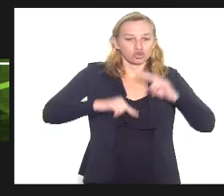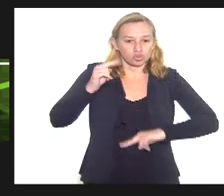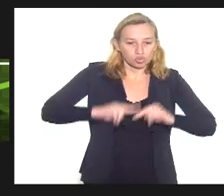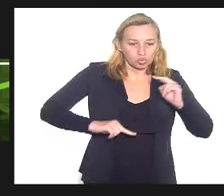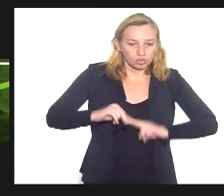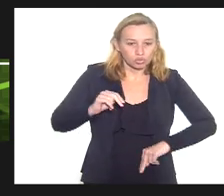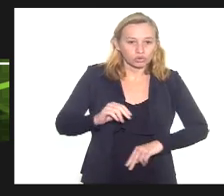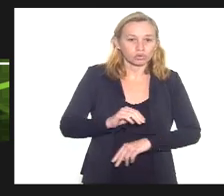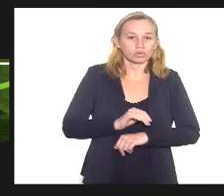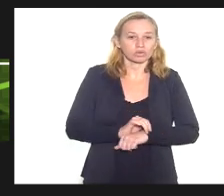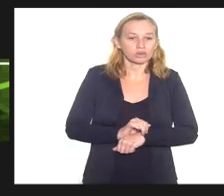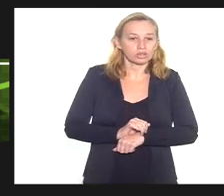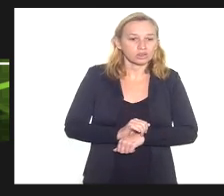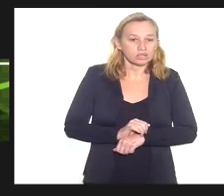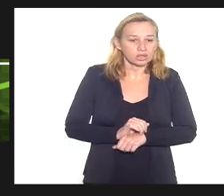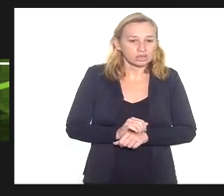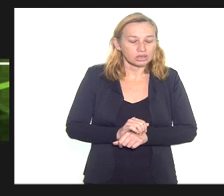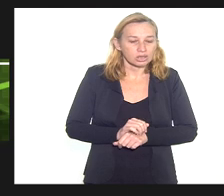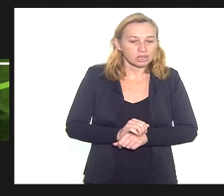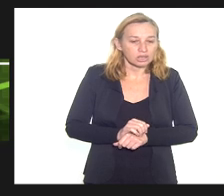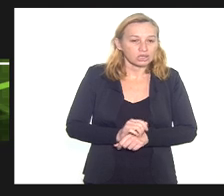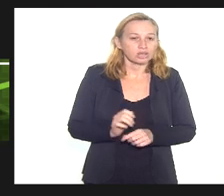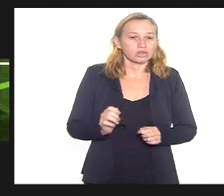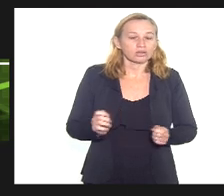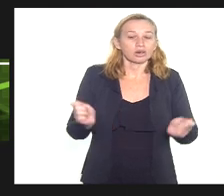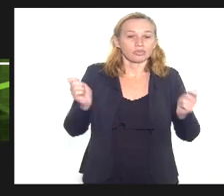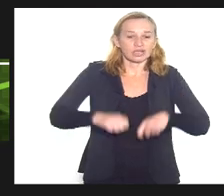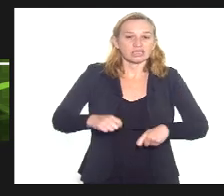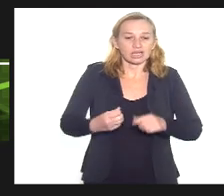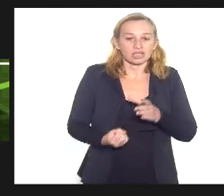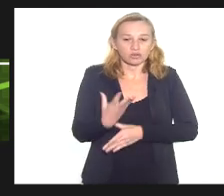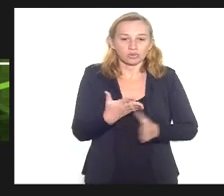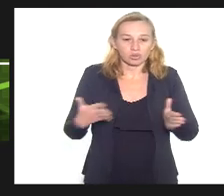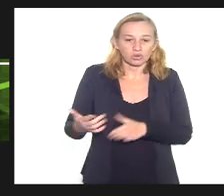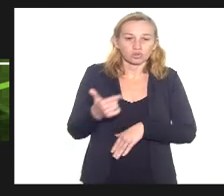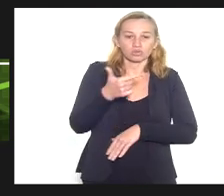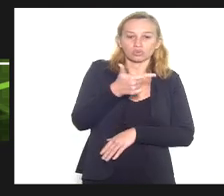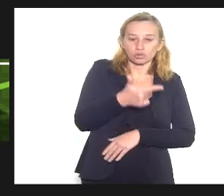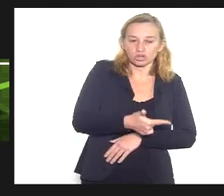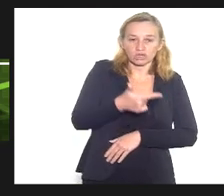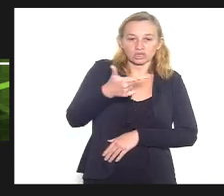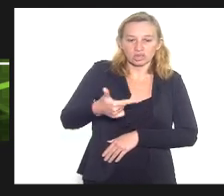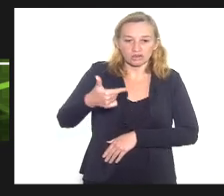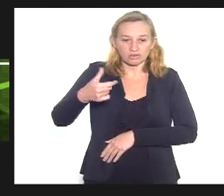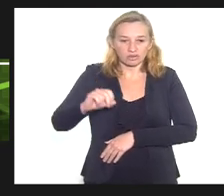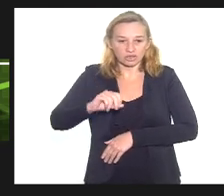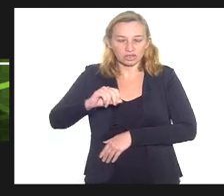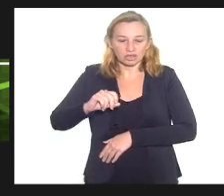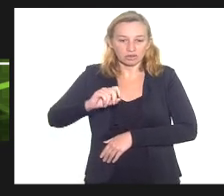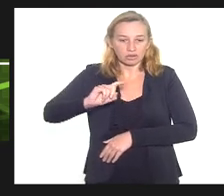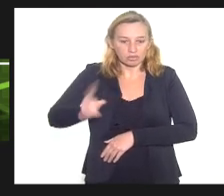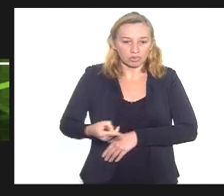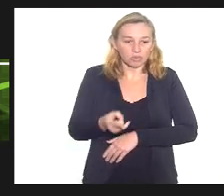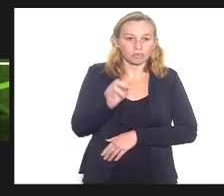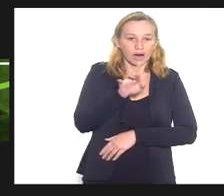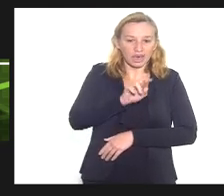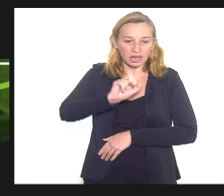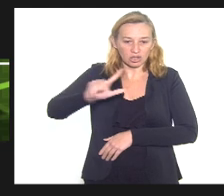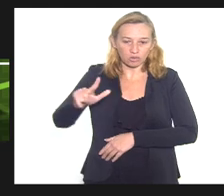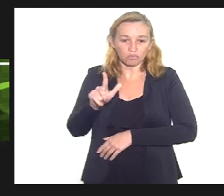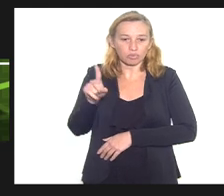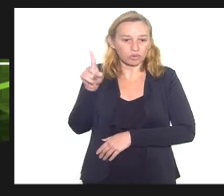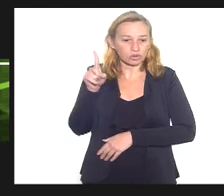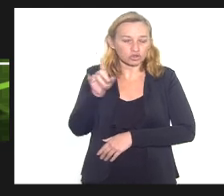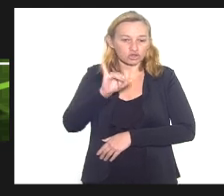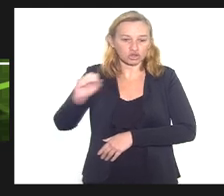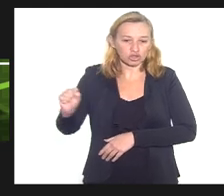um FPSO na sua primeira fase, com a capacidade de produção de até 220 mil barris por dia, e o primeiro óleo está estimado para o ano